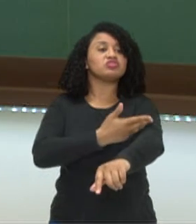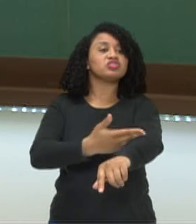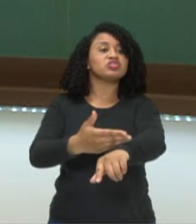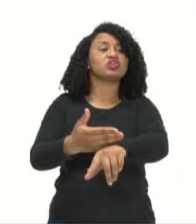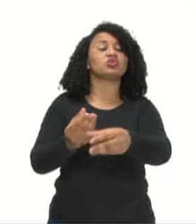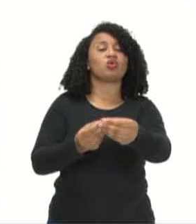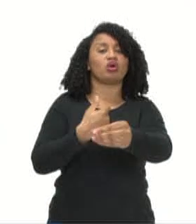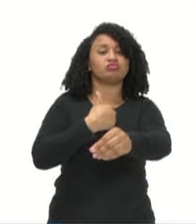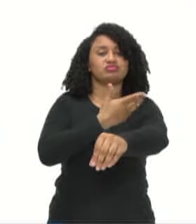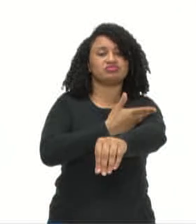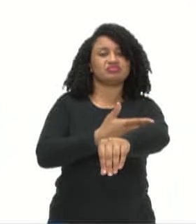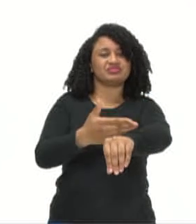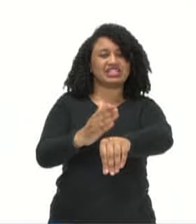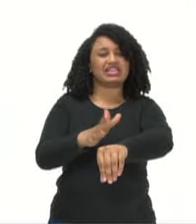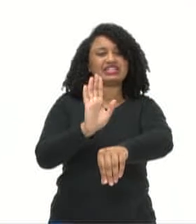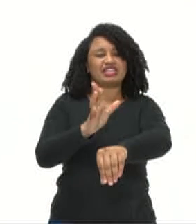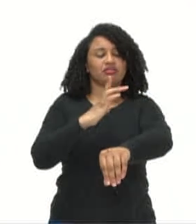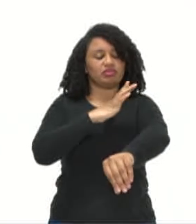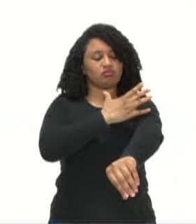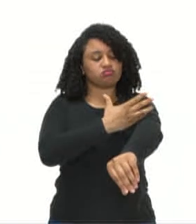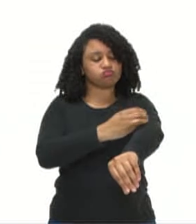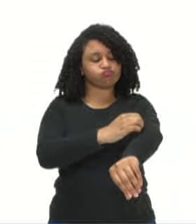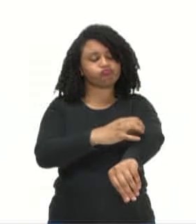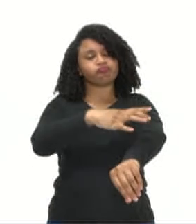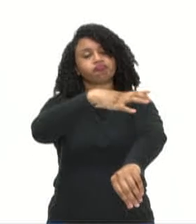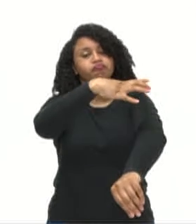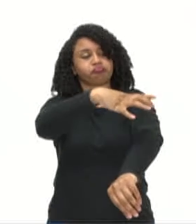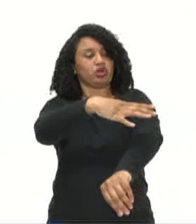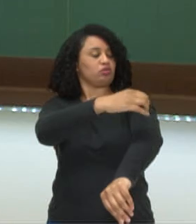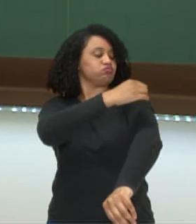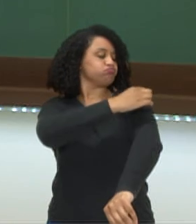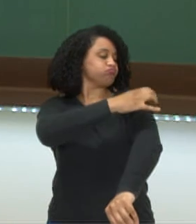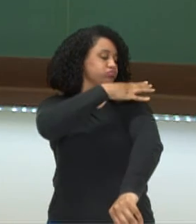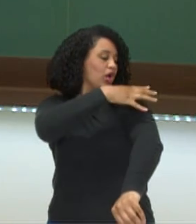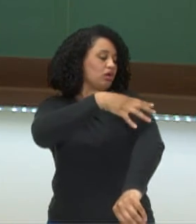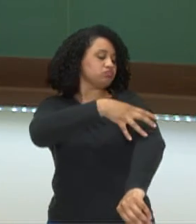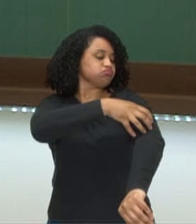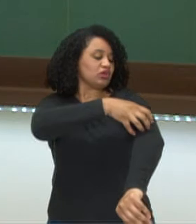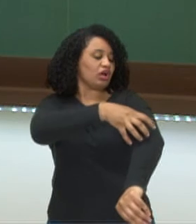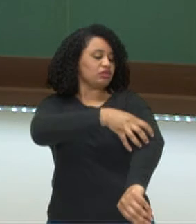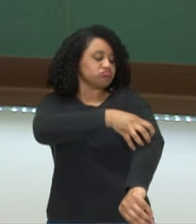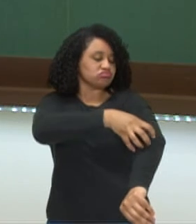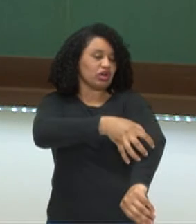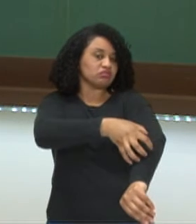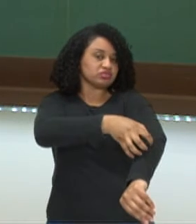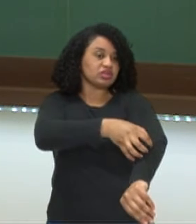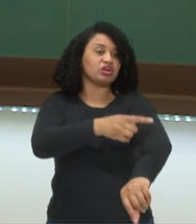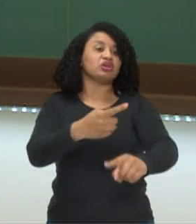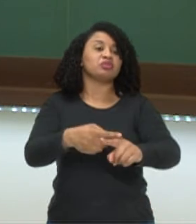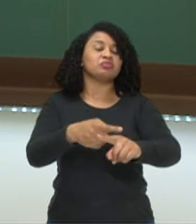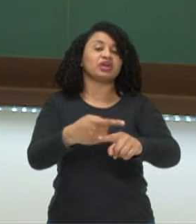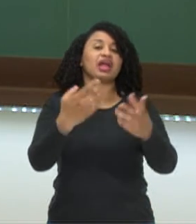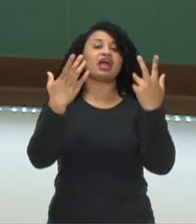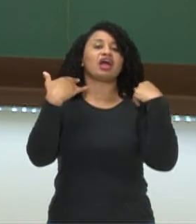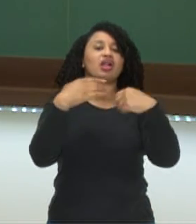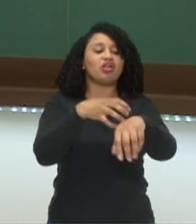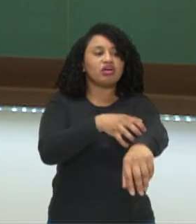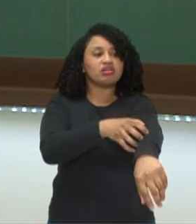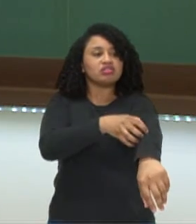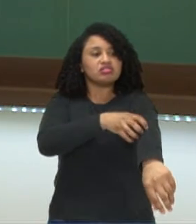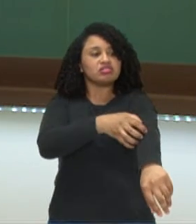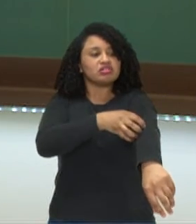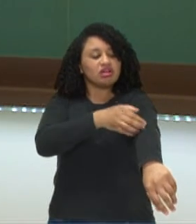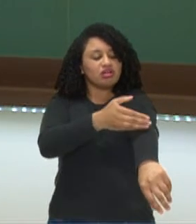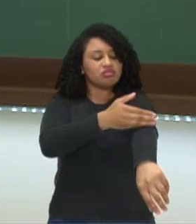braços ficavam. Geralmente tinha uma manga bufante, umas preguinhas, por quê? Se dava calor, arregaçava a manguinha até aqui,